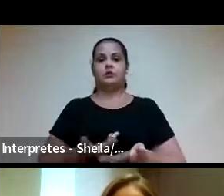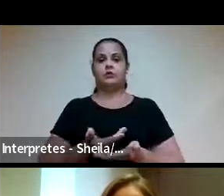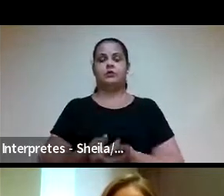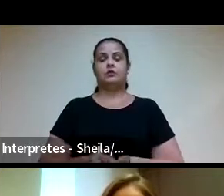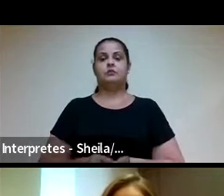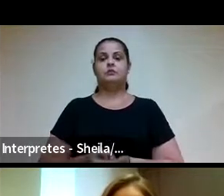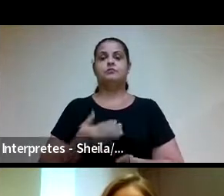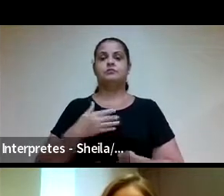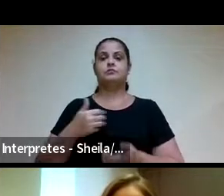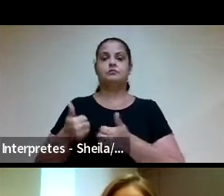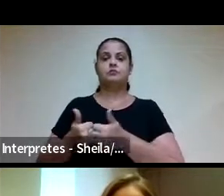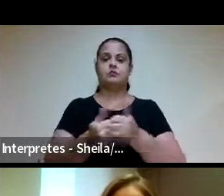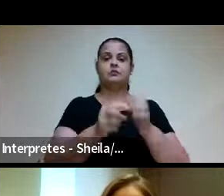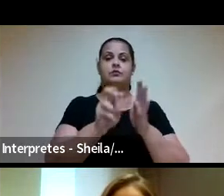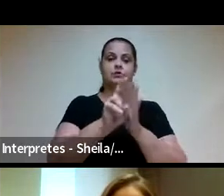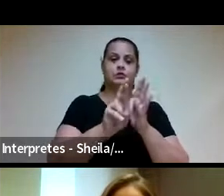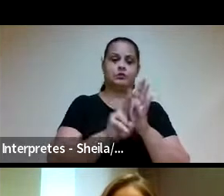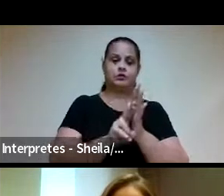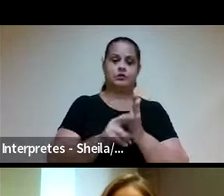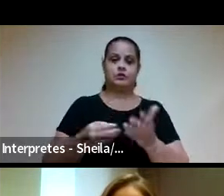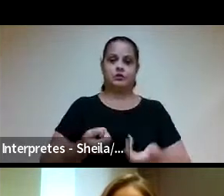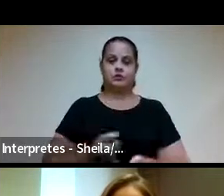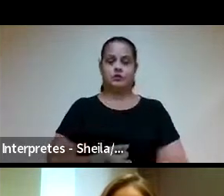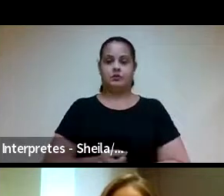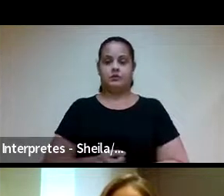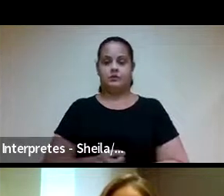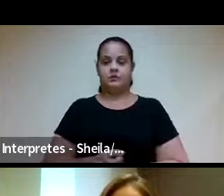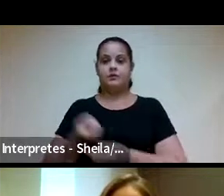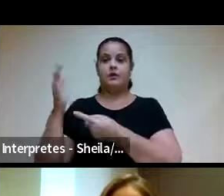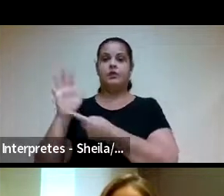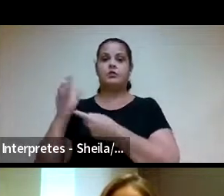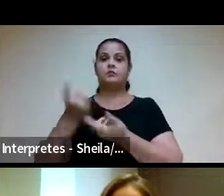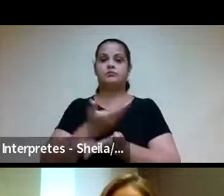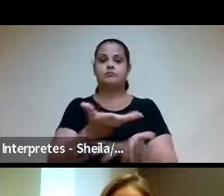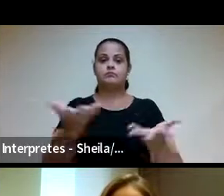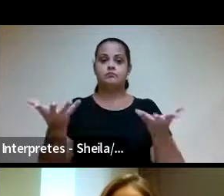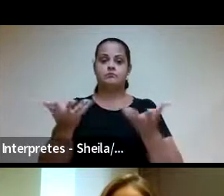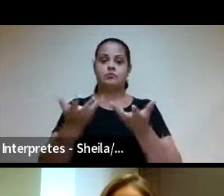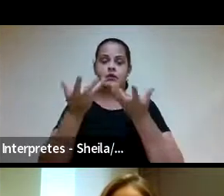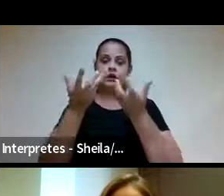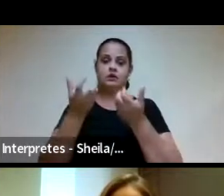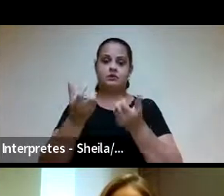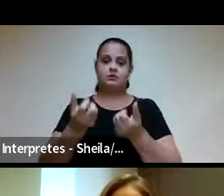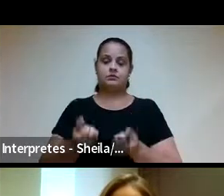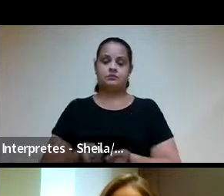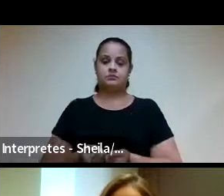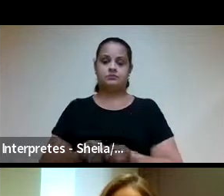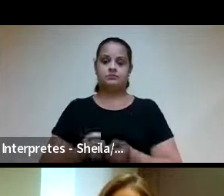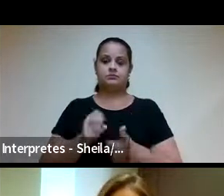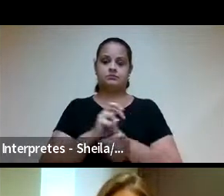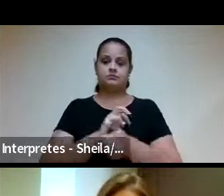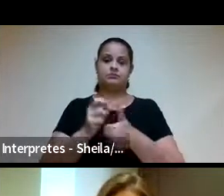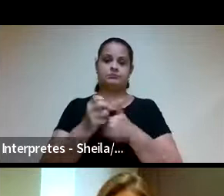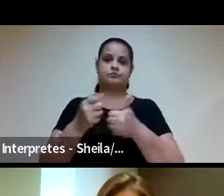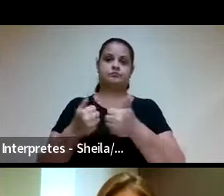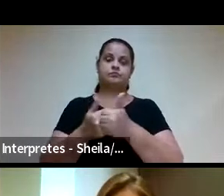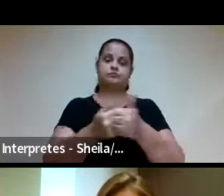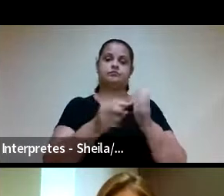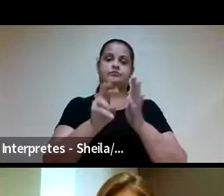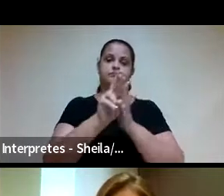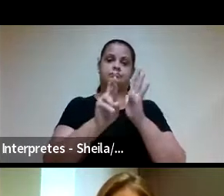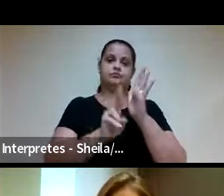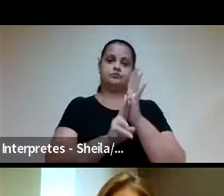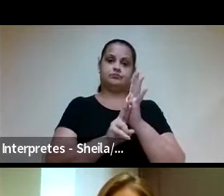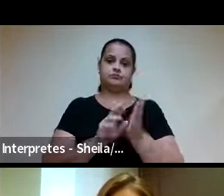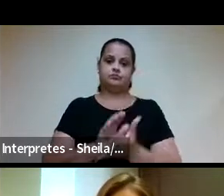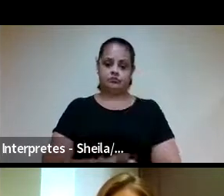voto acompanhando a relatora pelas razões já expostas e proclamo que, a unanimidade, o tribunal acompanhou o voto da senhora